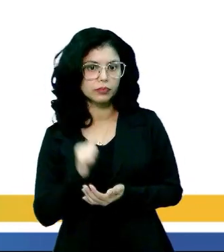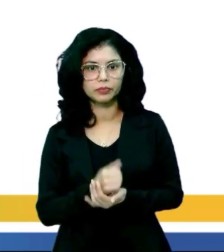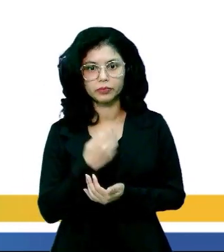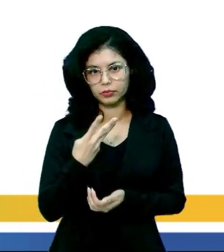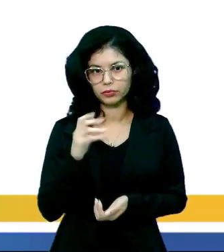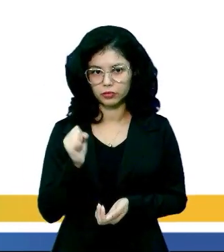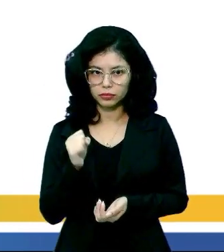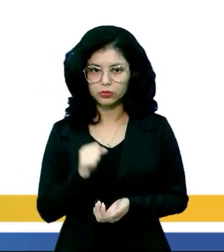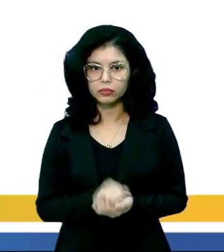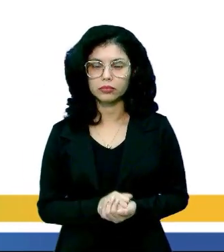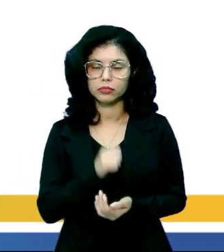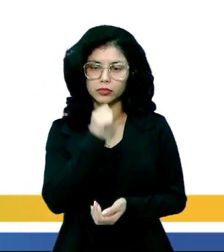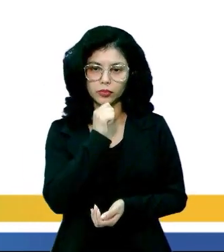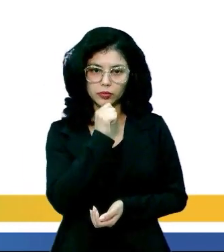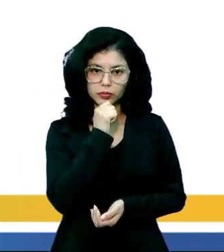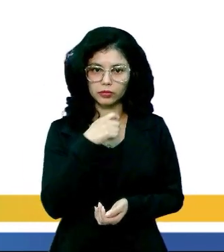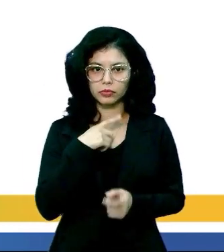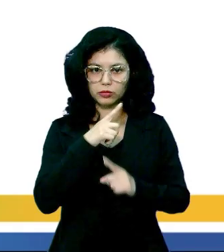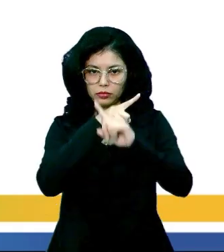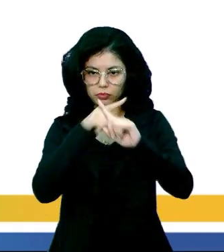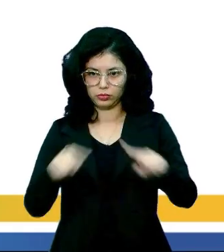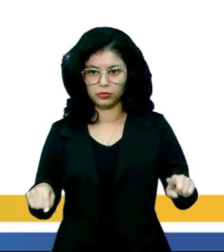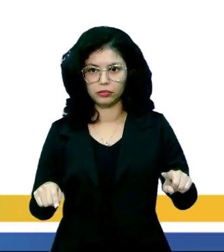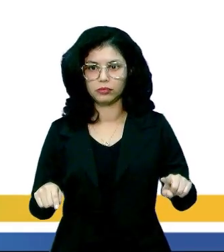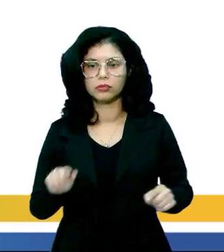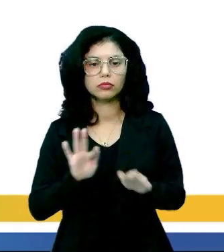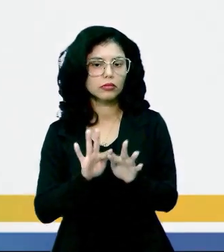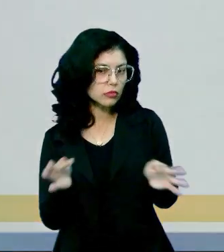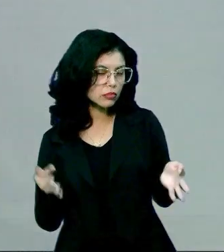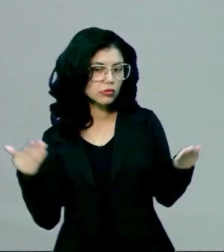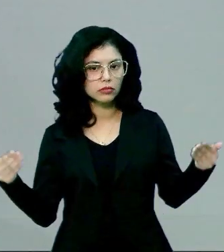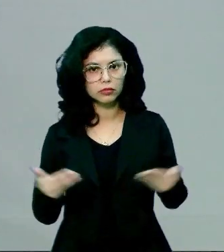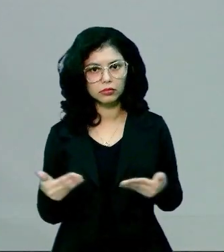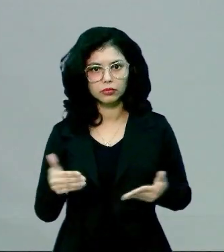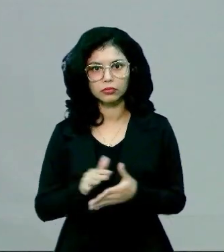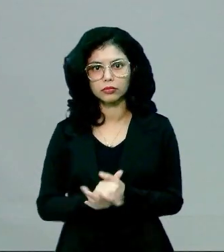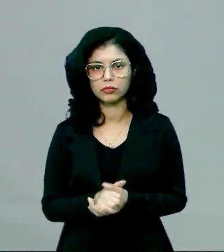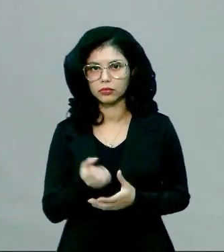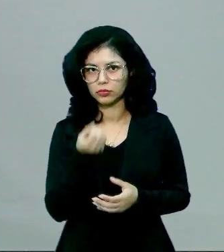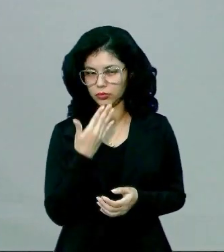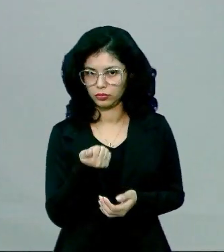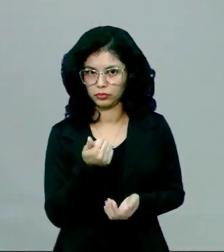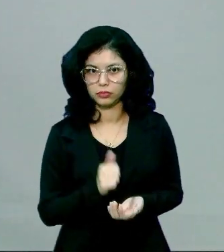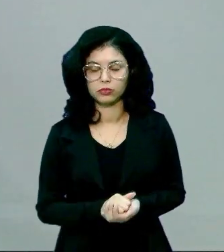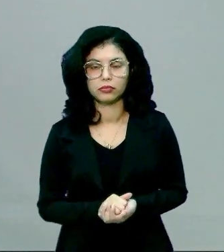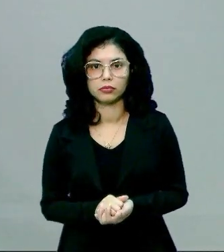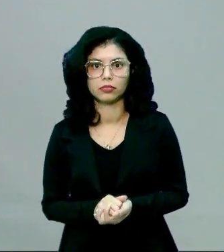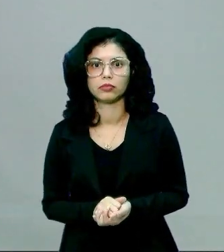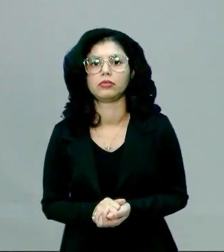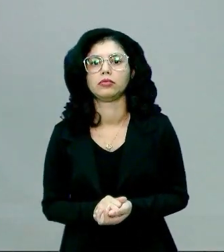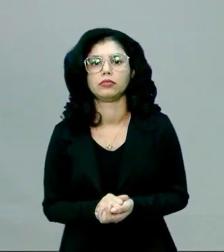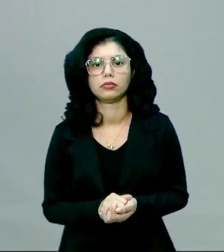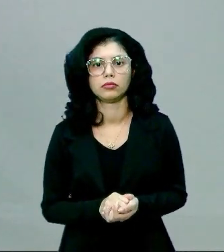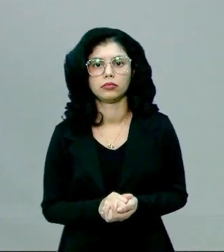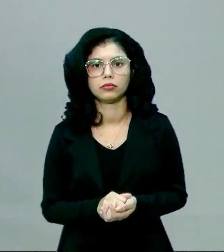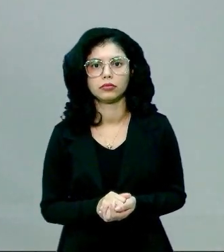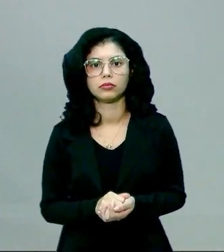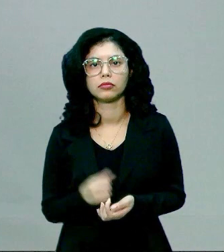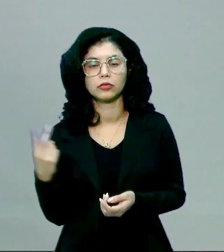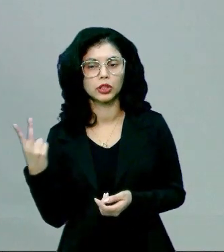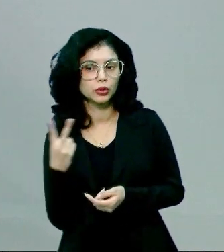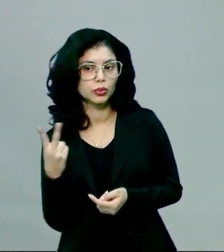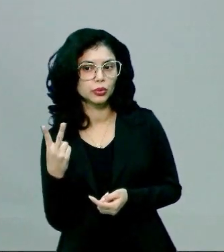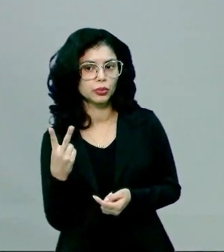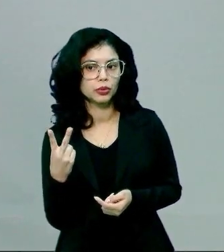48. Aí nós temos uma regra de 3 simples agora. Tudo bem? A gente só eliminou aquelas